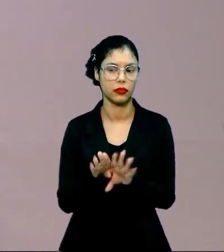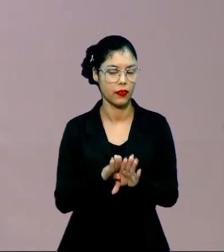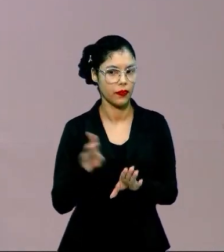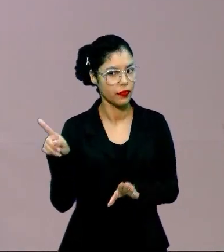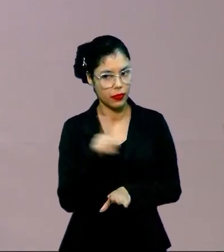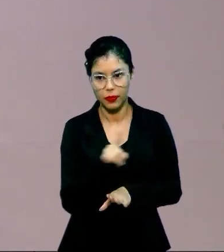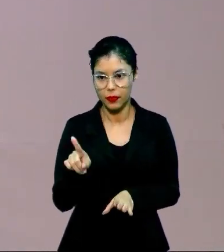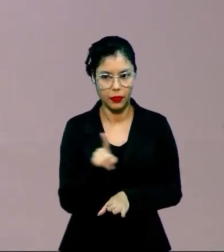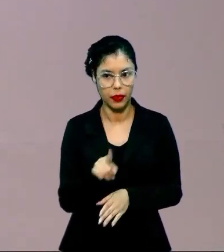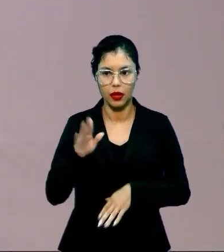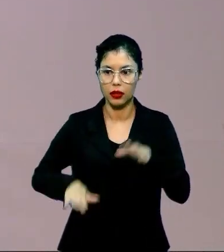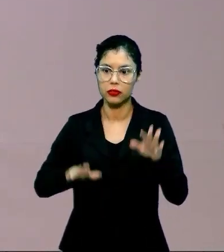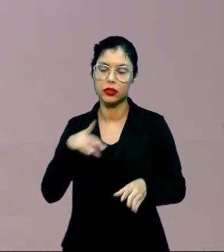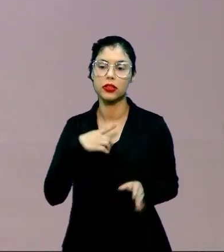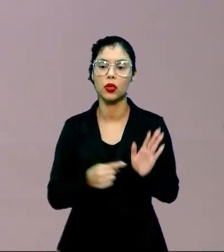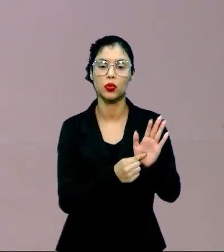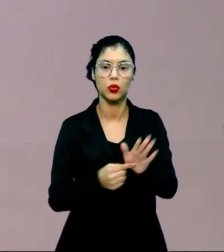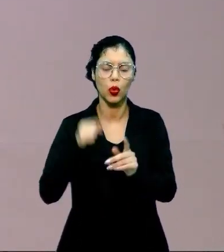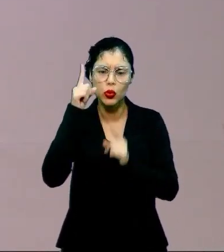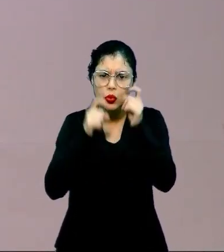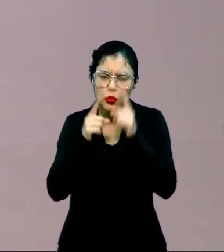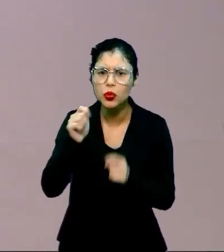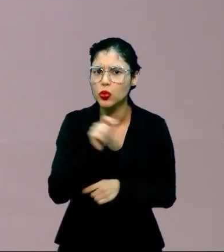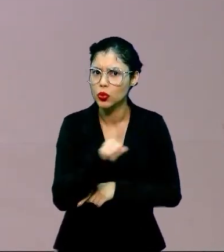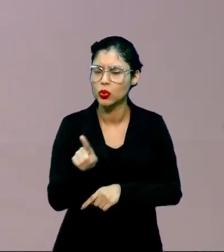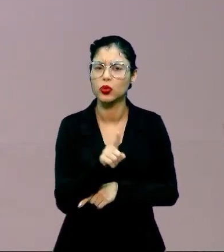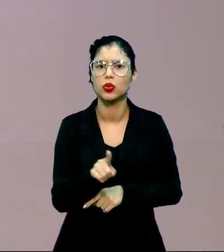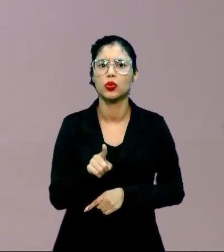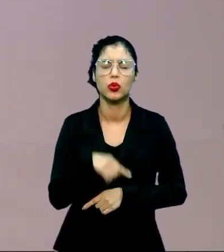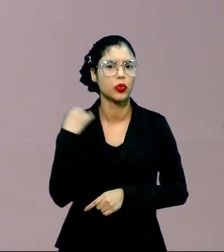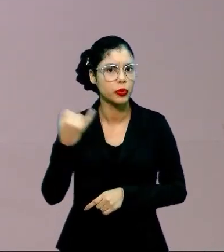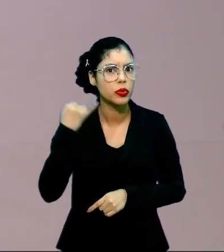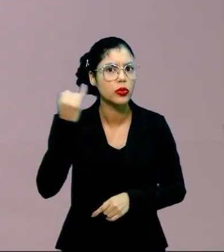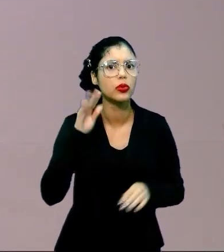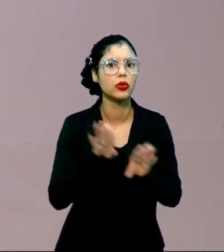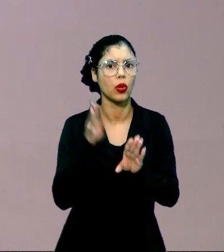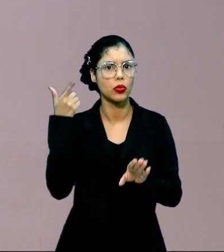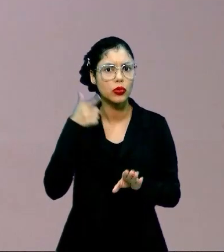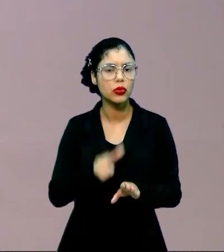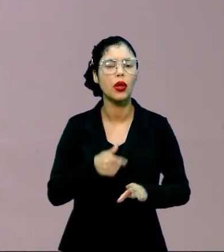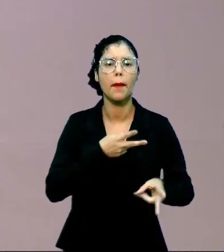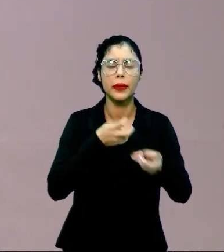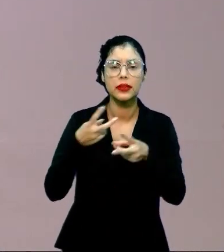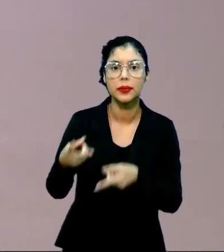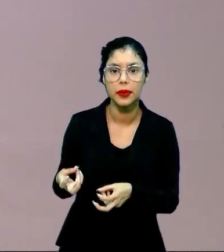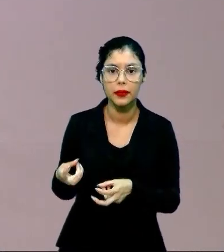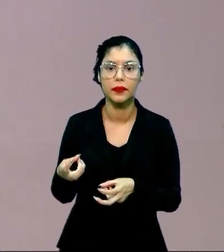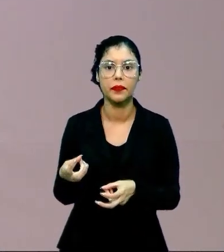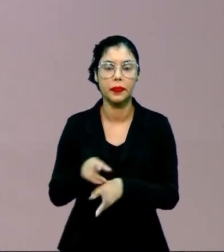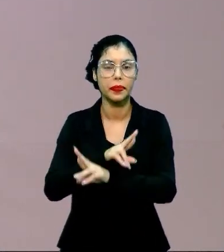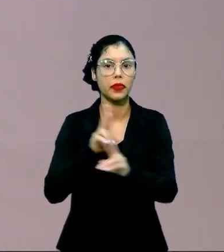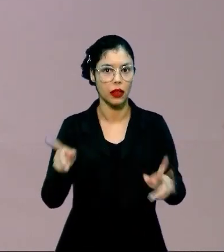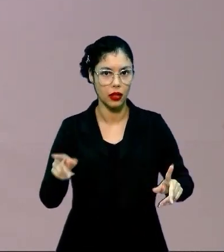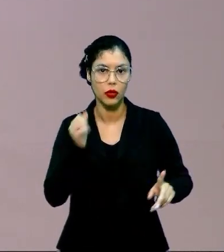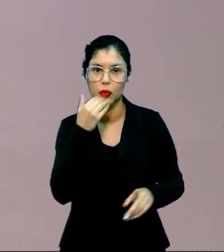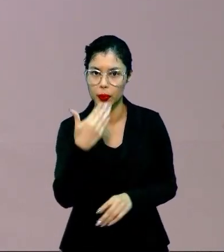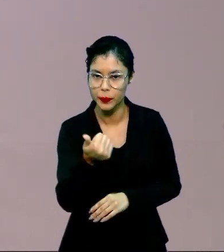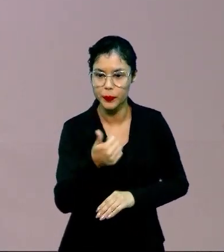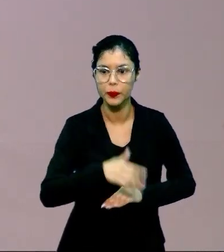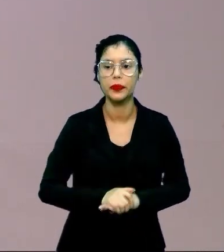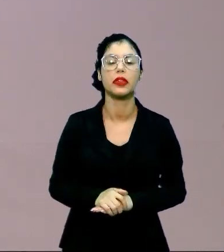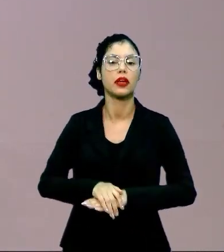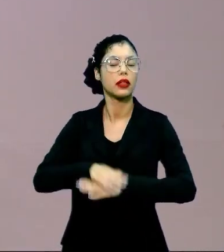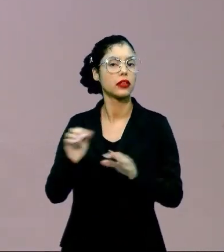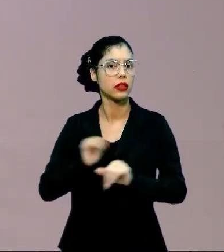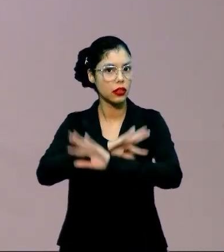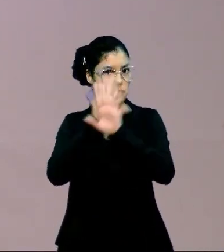não está de forma tão expressa. Então, é importante que eu consiga verificar essas diferenças, tá? E aí